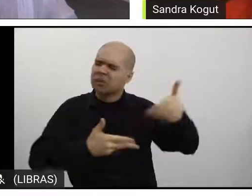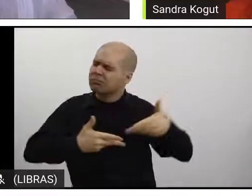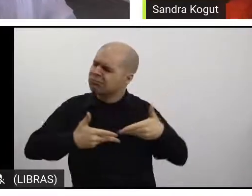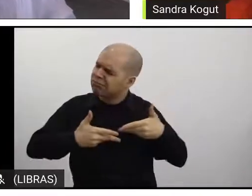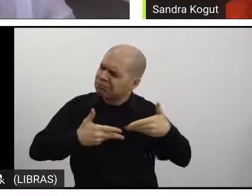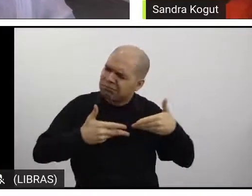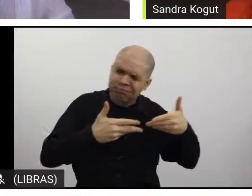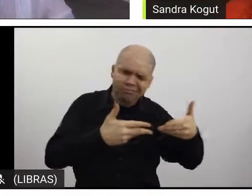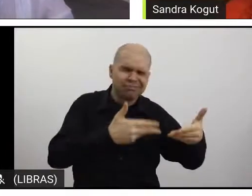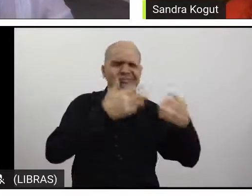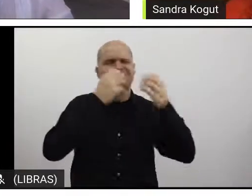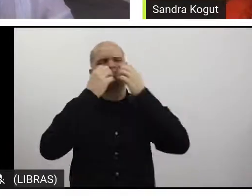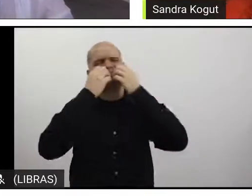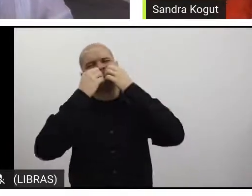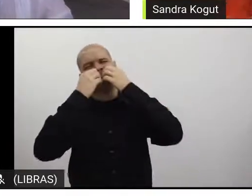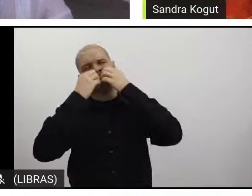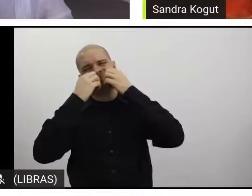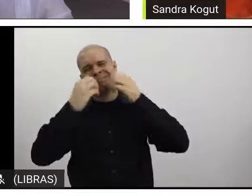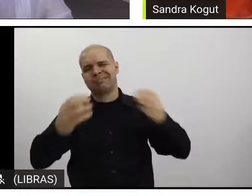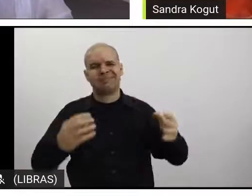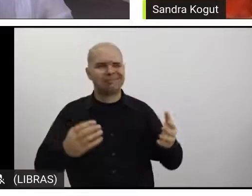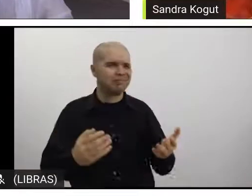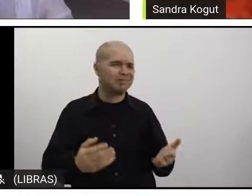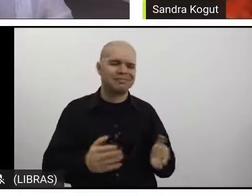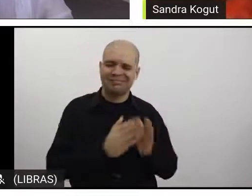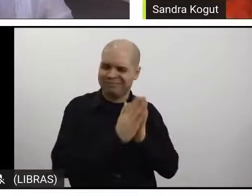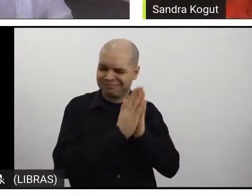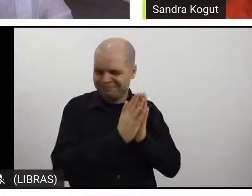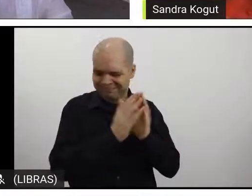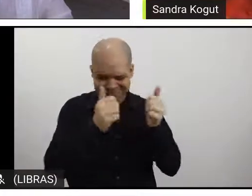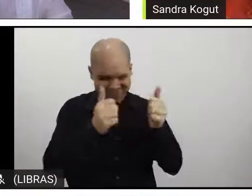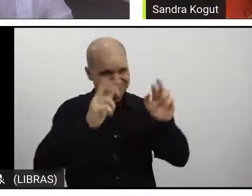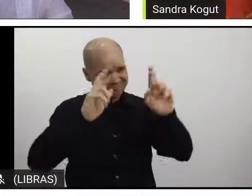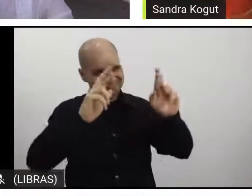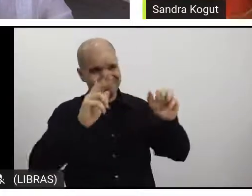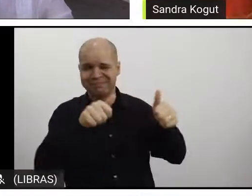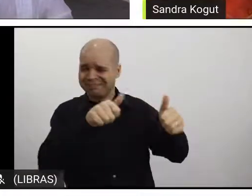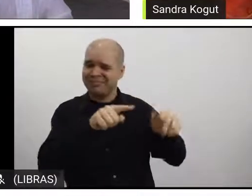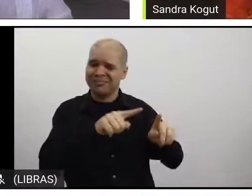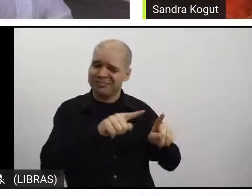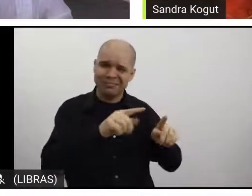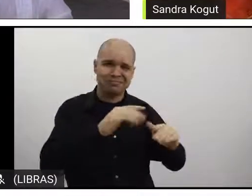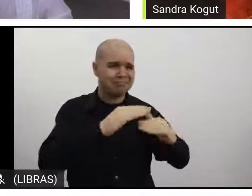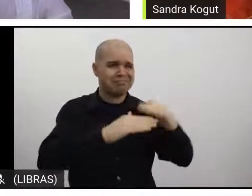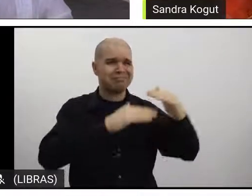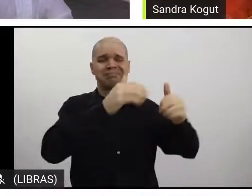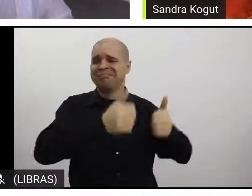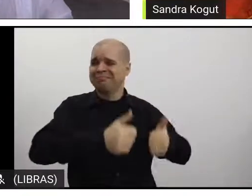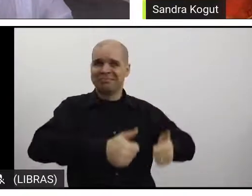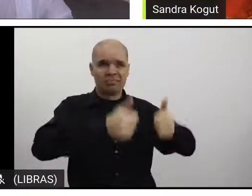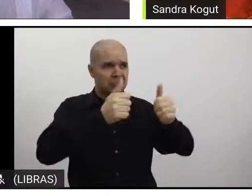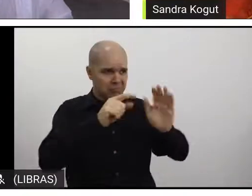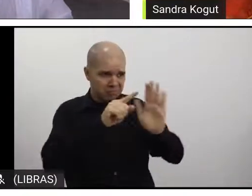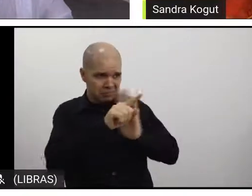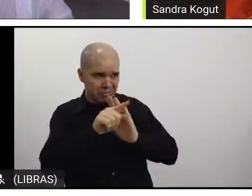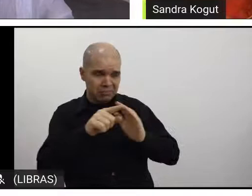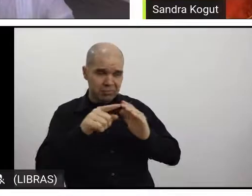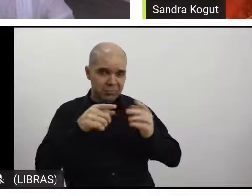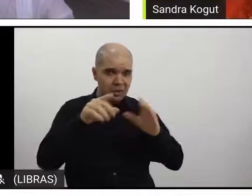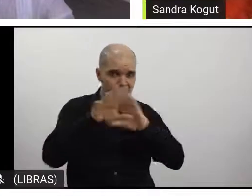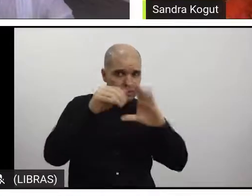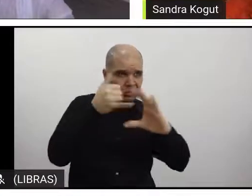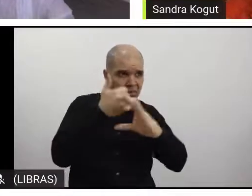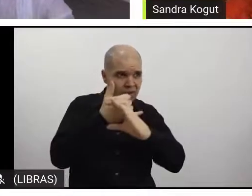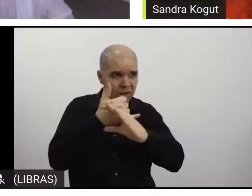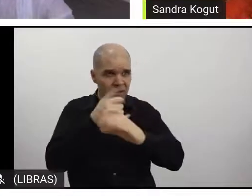garimpagem, e boa sorte aí na continuação, muito legal mesmo. E fica gravado? Fica, né? Fica, agora fica